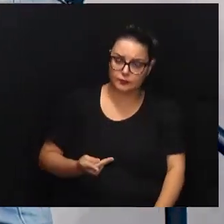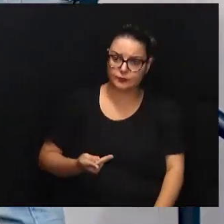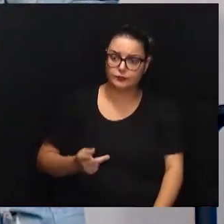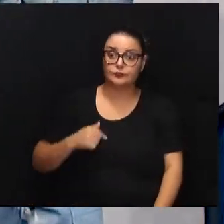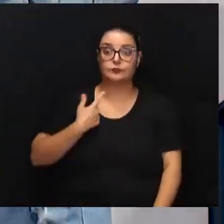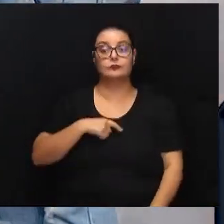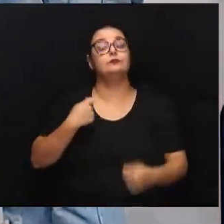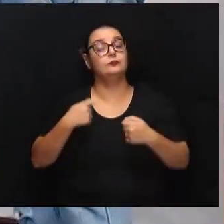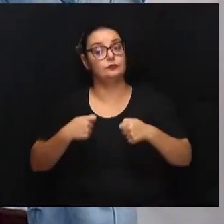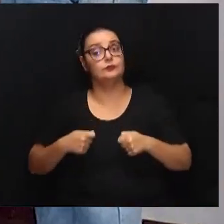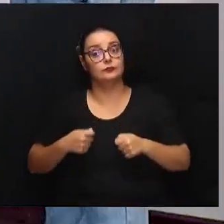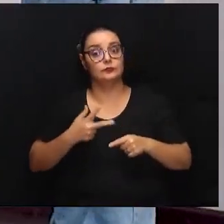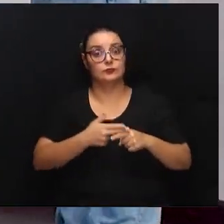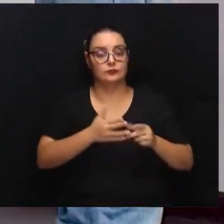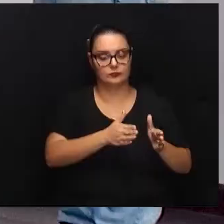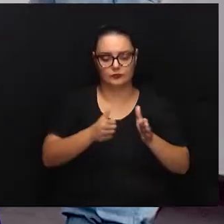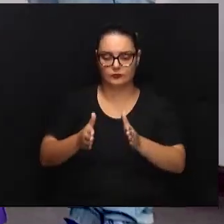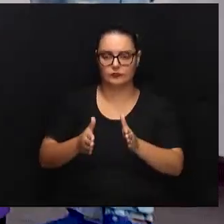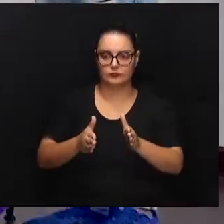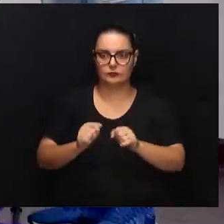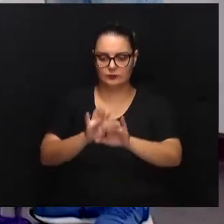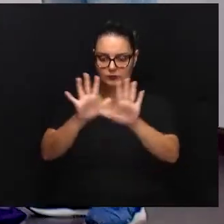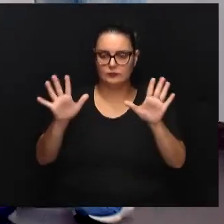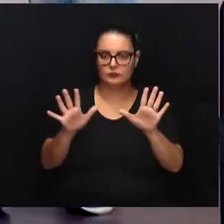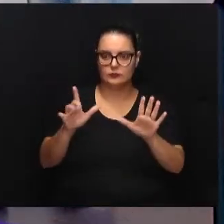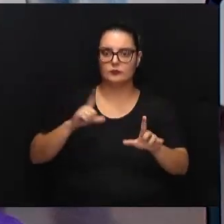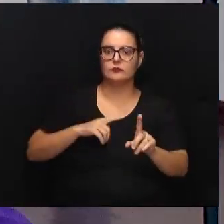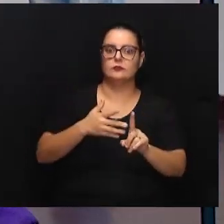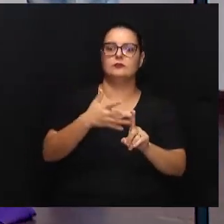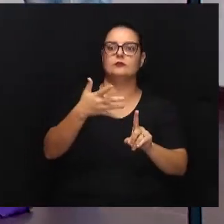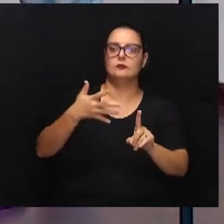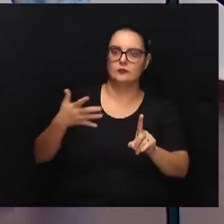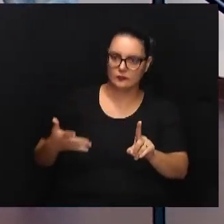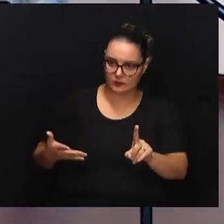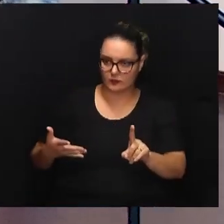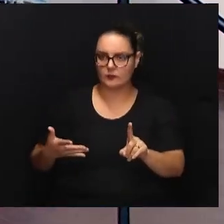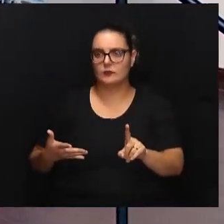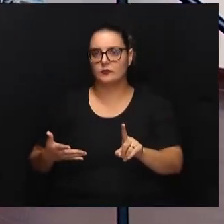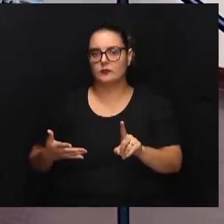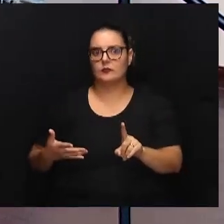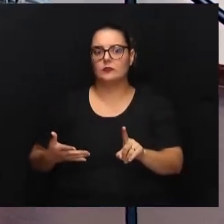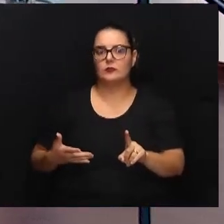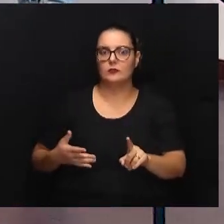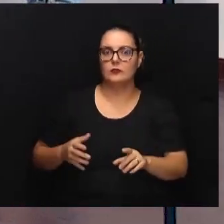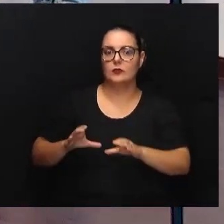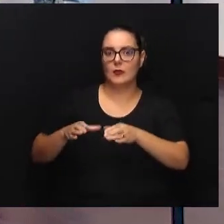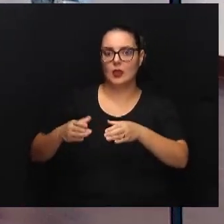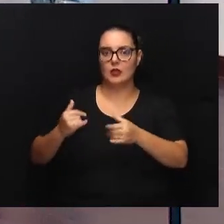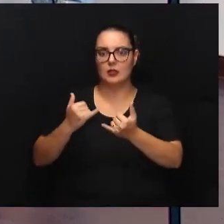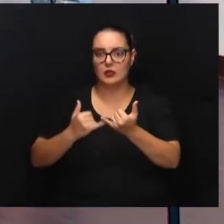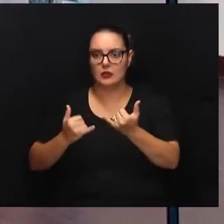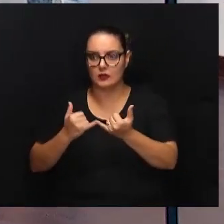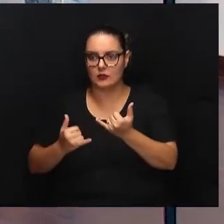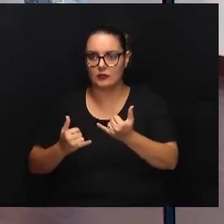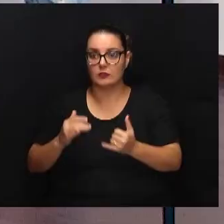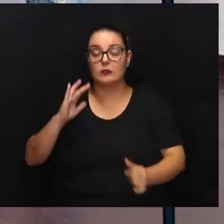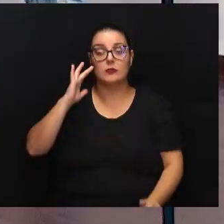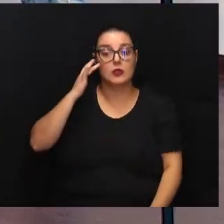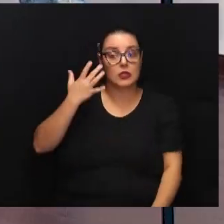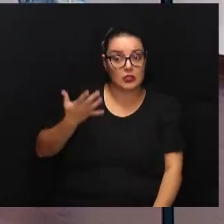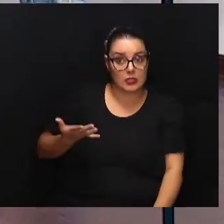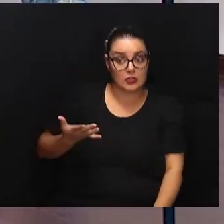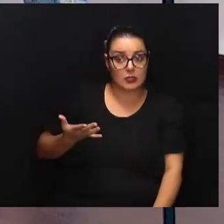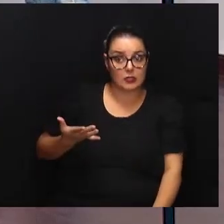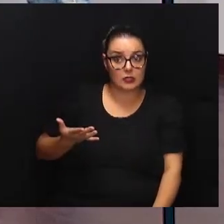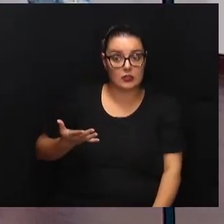Existem LGBTs, QIAP+, de classe média, mas eu acho que é necessário a gente